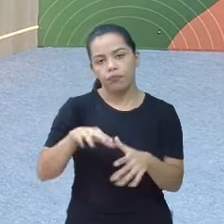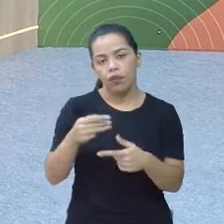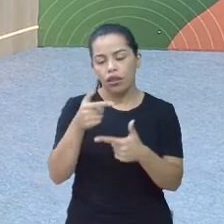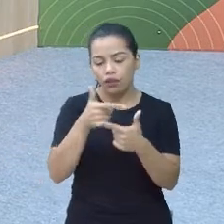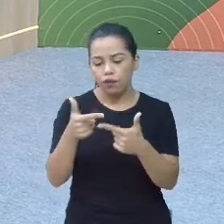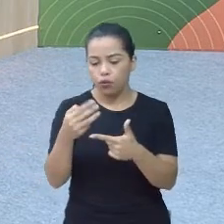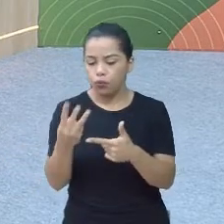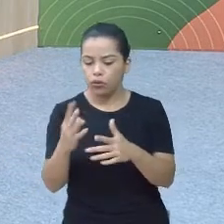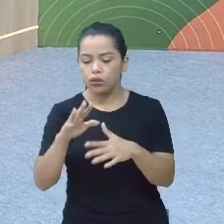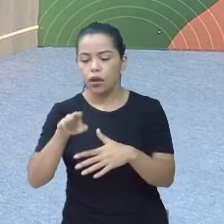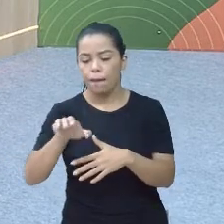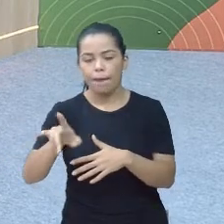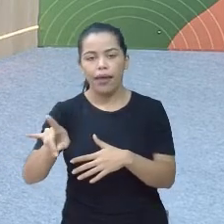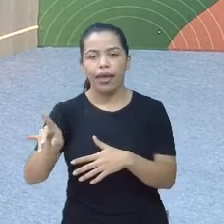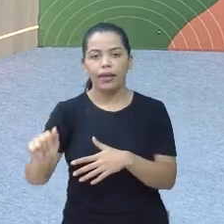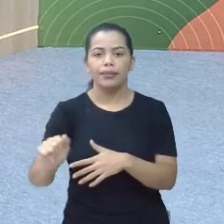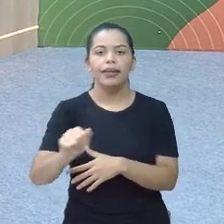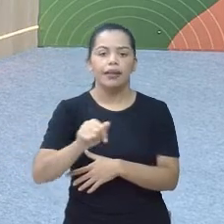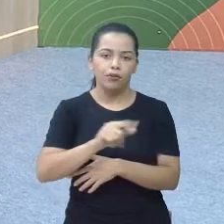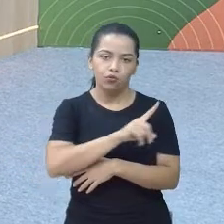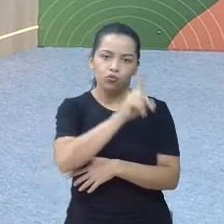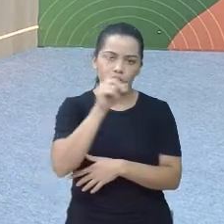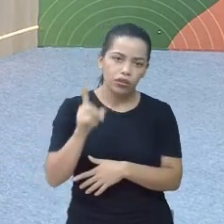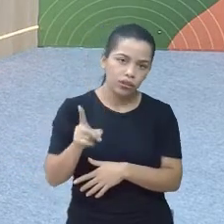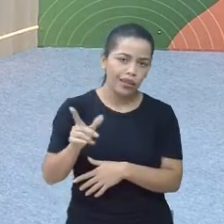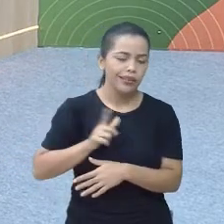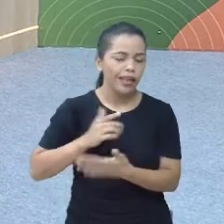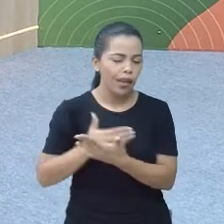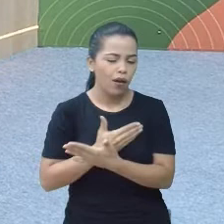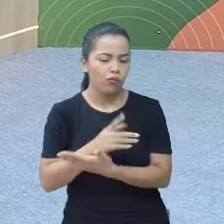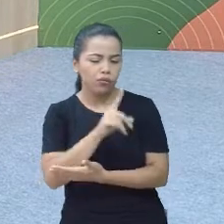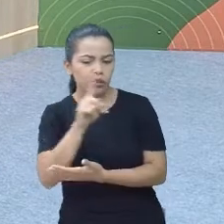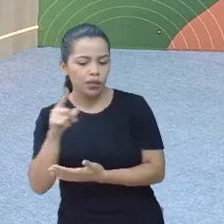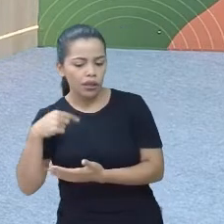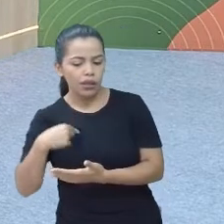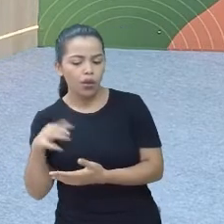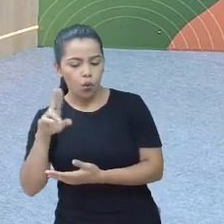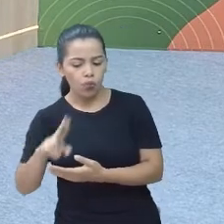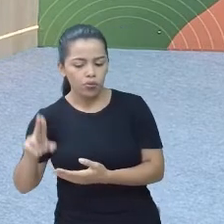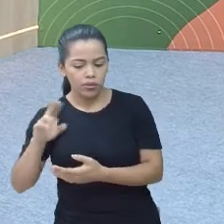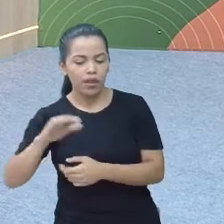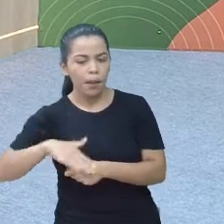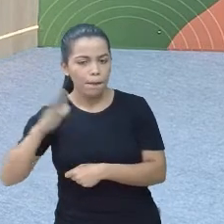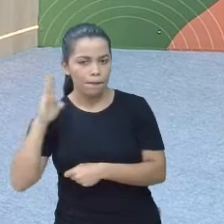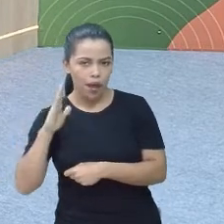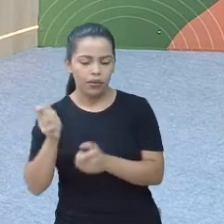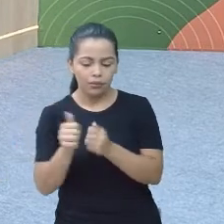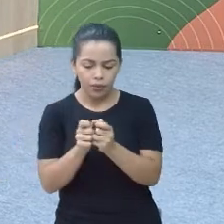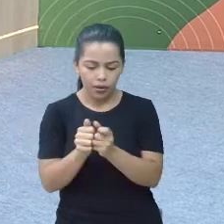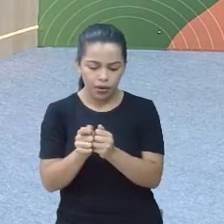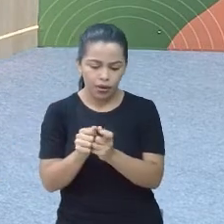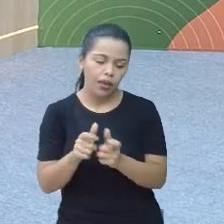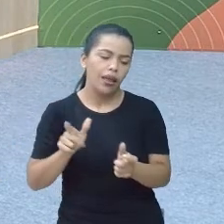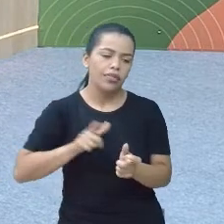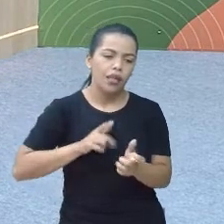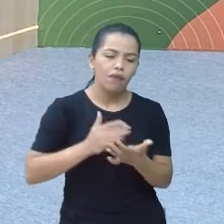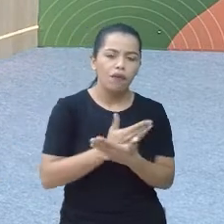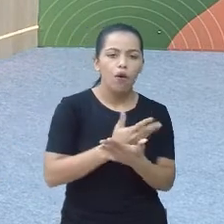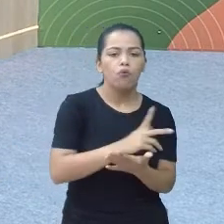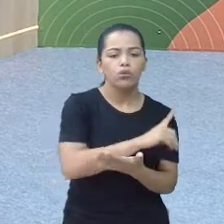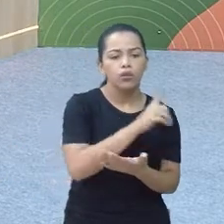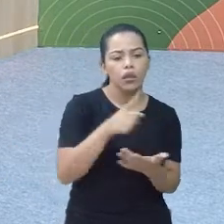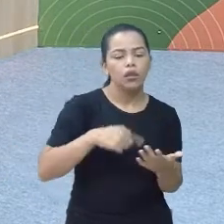minha média diária. É claro que há dias em que eu consumi mais, fiquei mais tempo conectada, e há dias em que eu fiquei menos tempo no